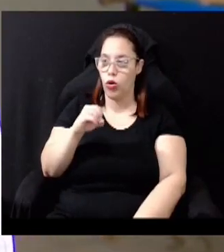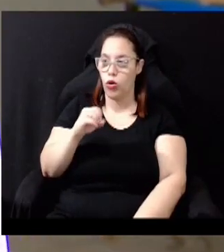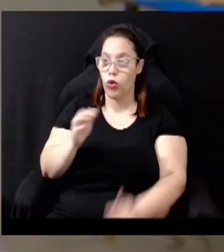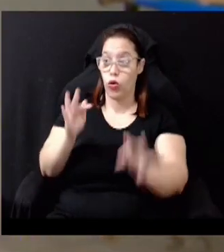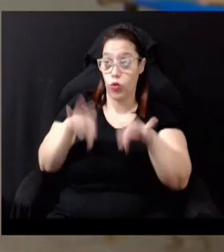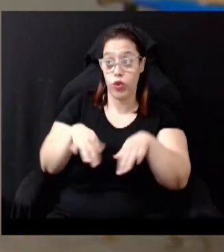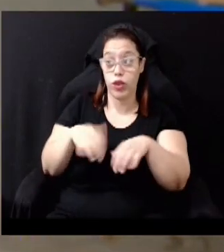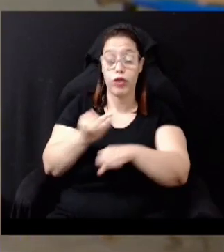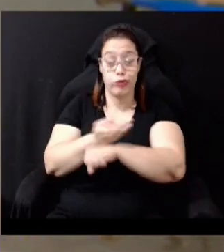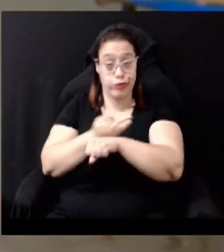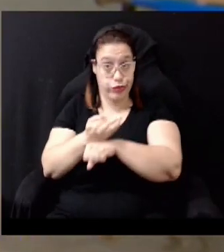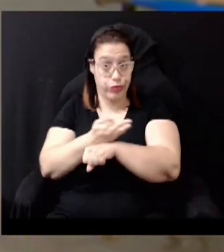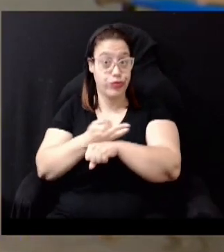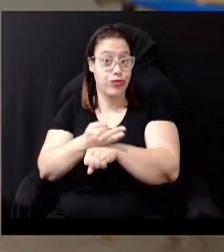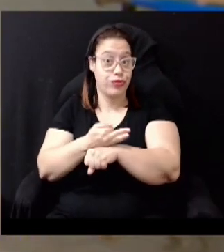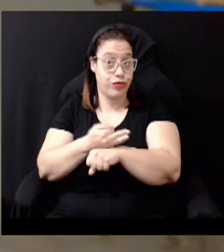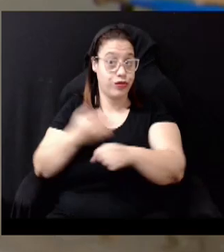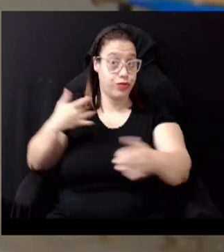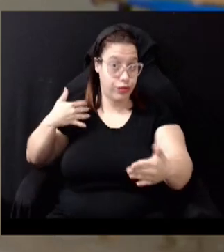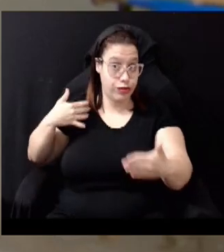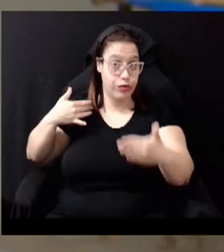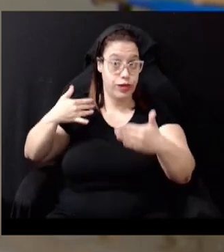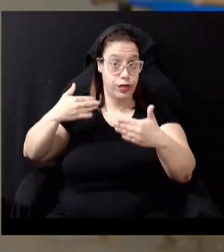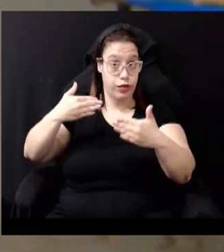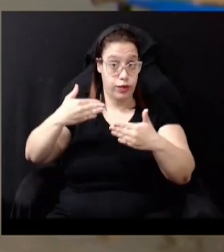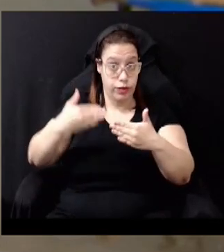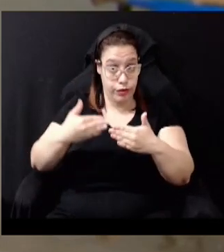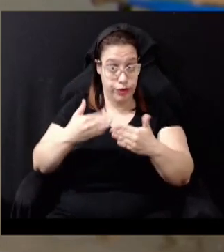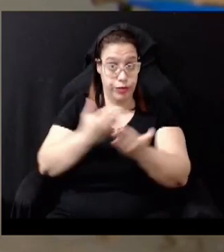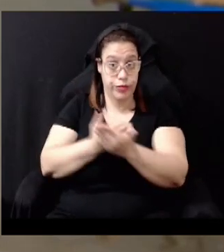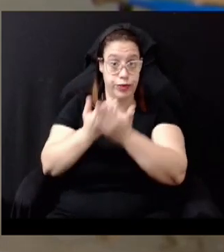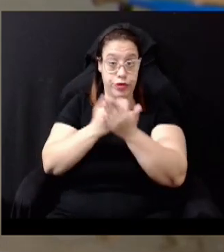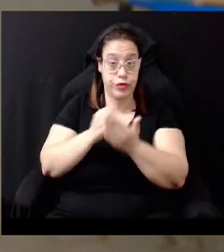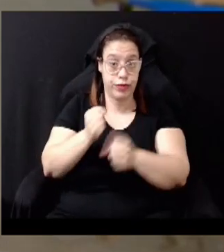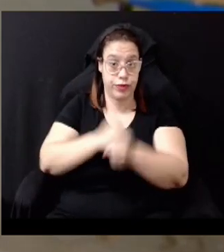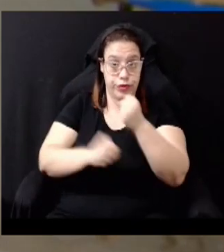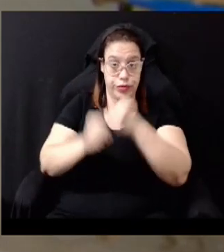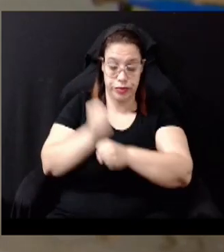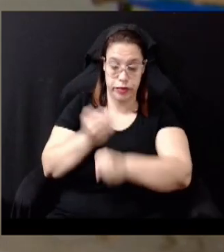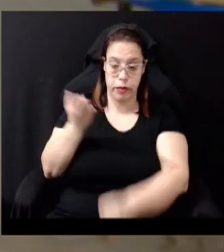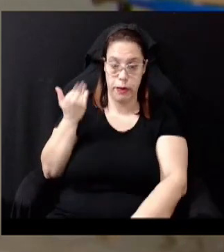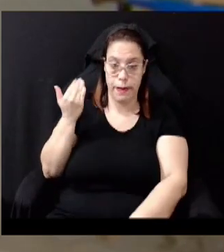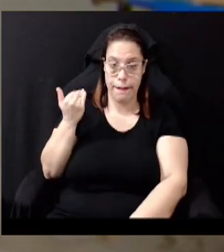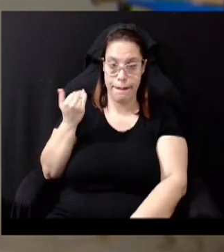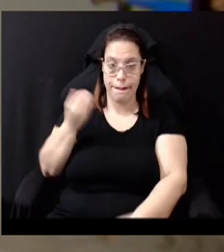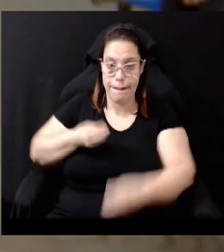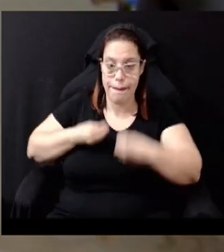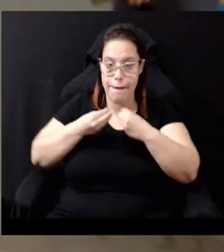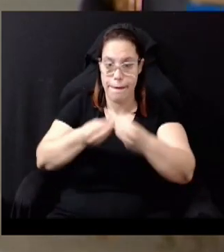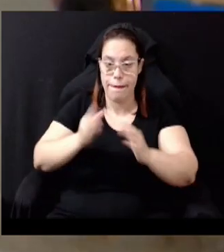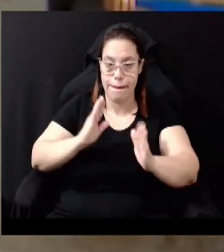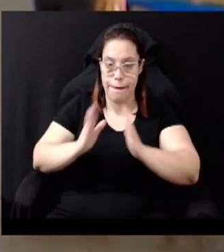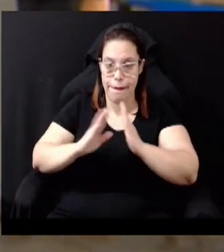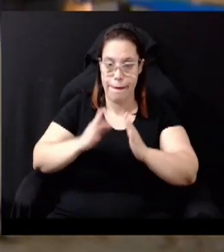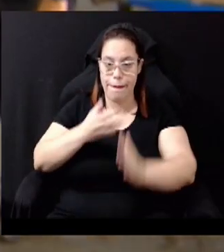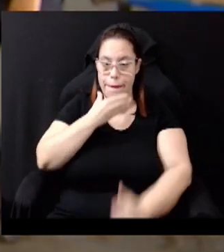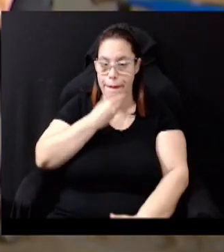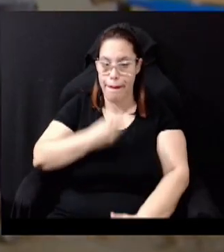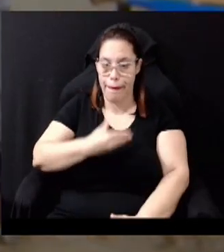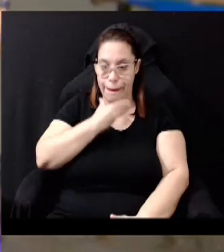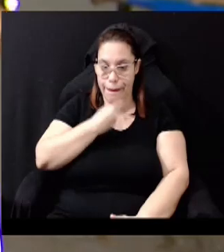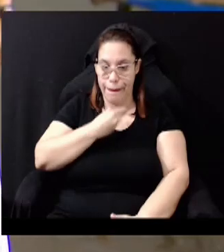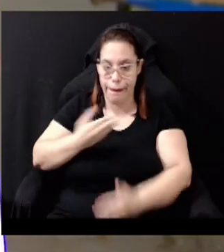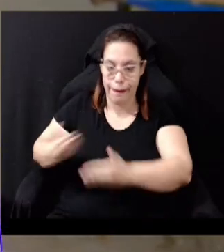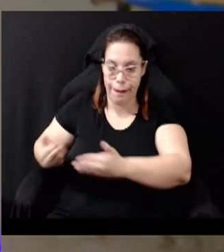vem vindo desde o final das aulas do ano passado e entrando no período natalino e vem vindo, e